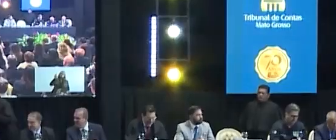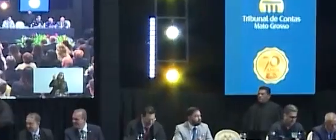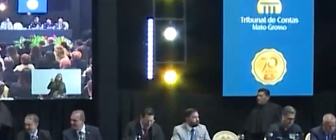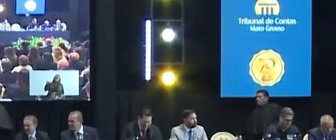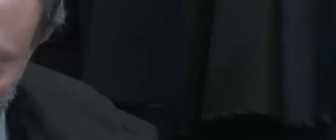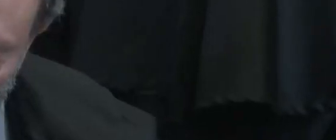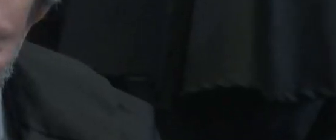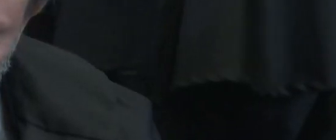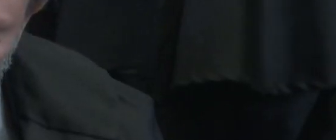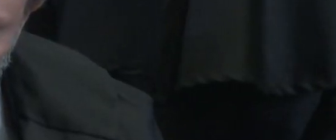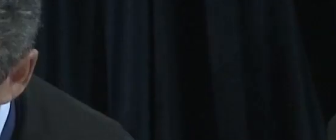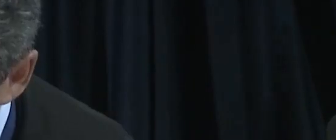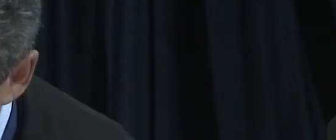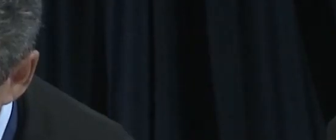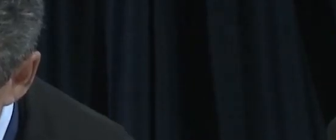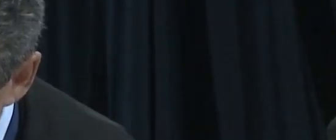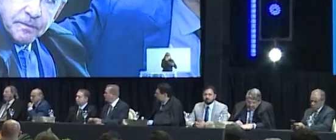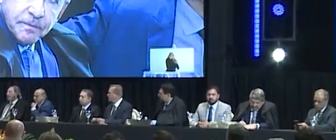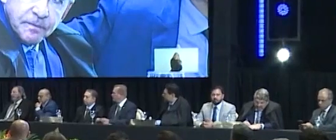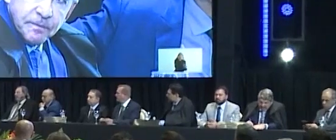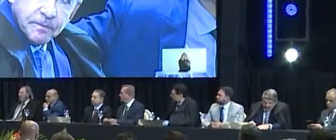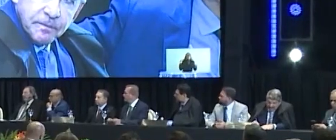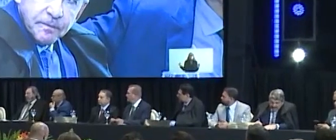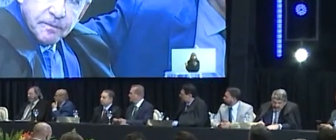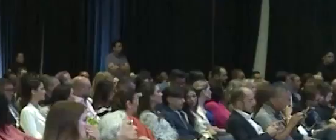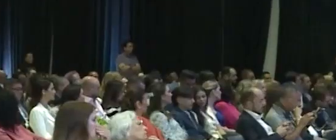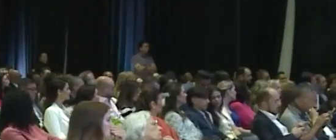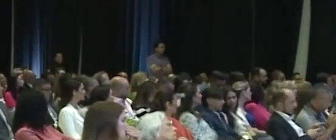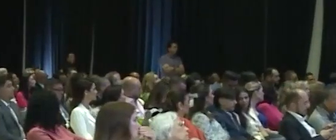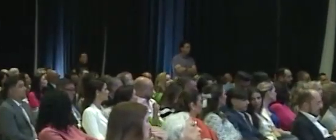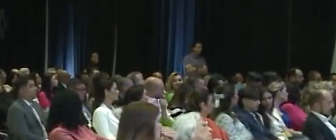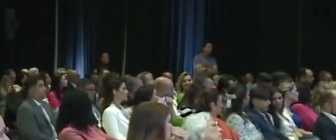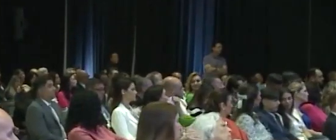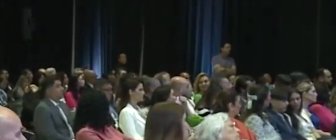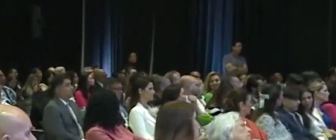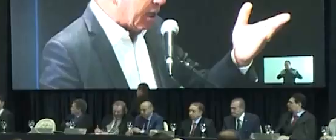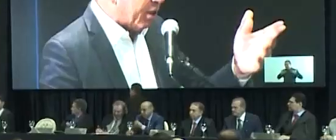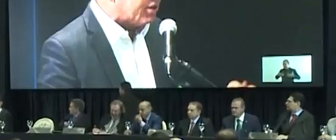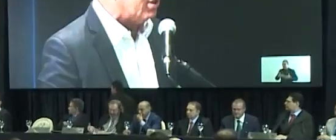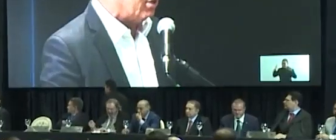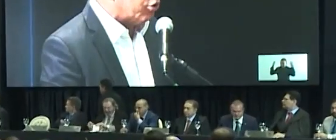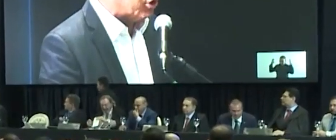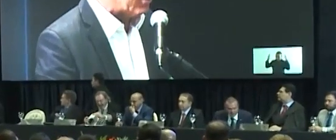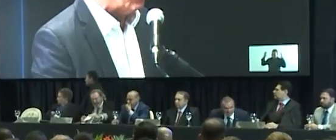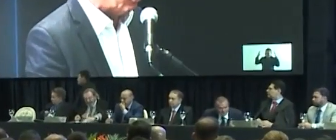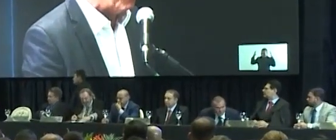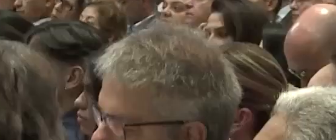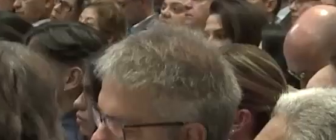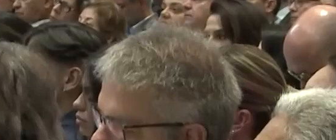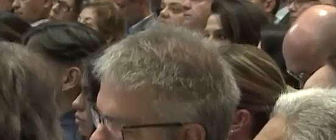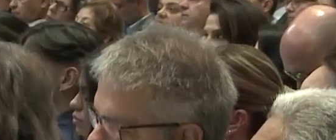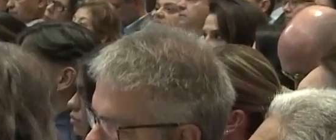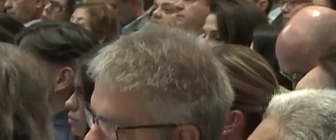Com o auditório da FATEC Senai lotado, mais de 1.500 pessoas entre autoridades, representantes